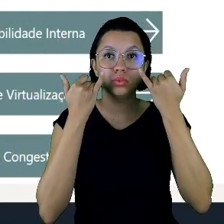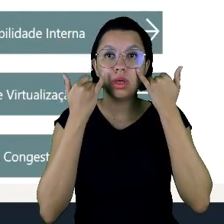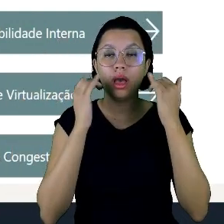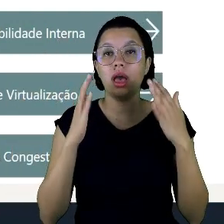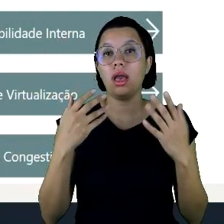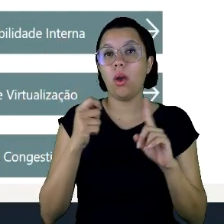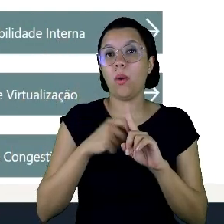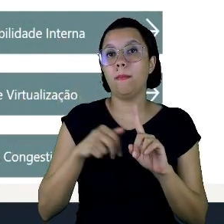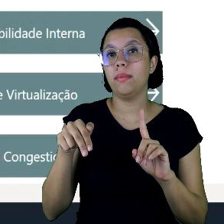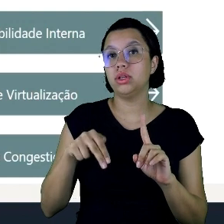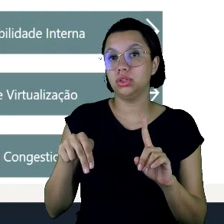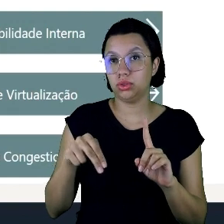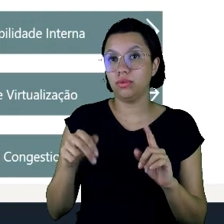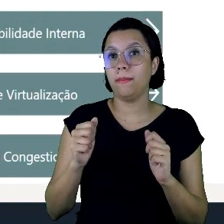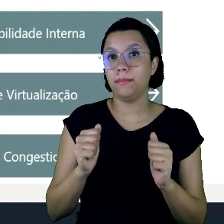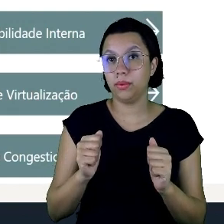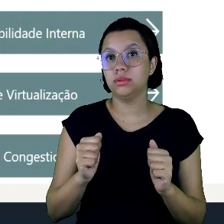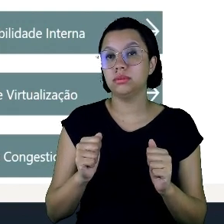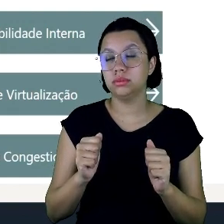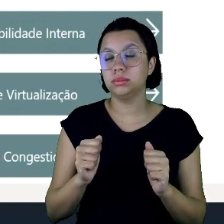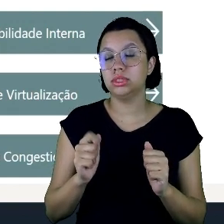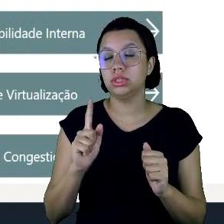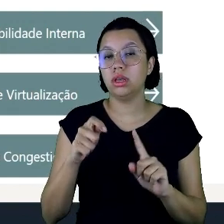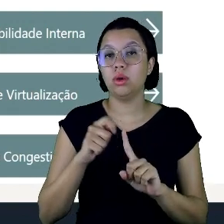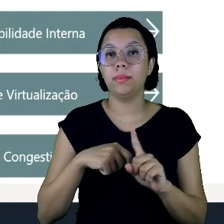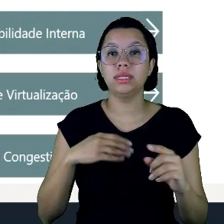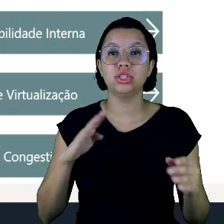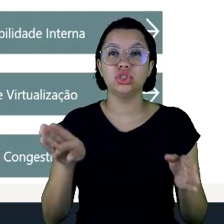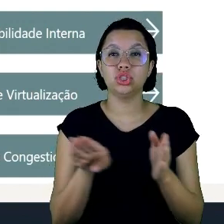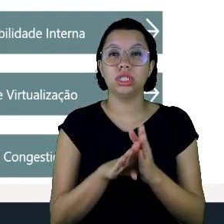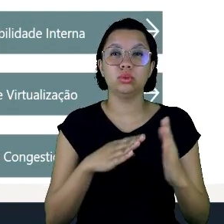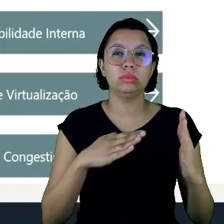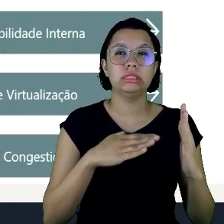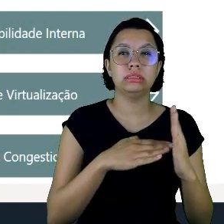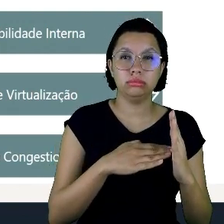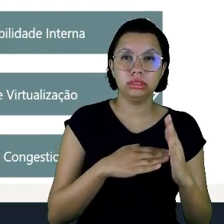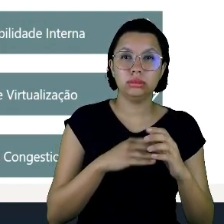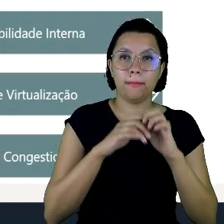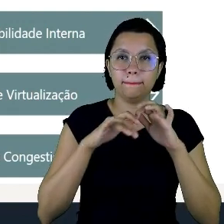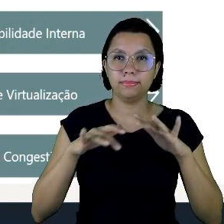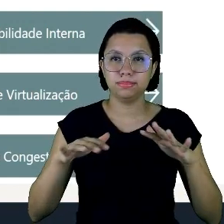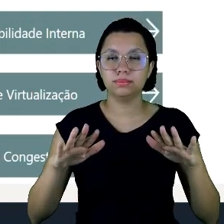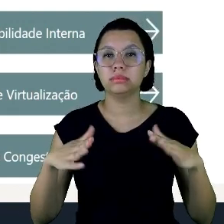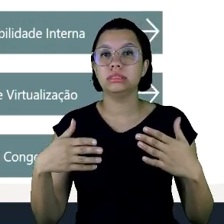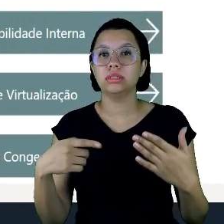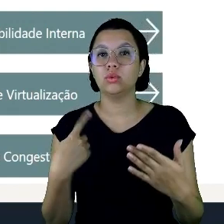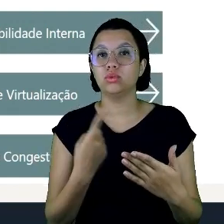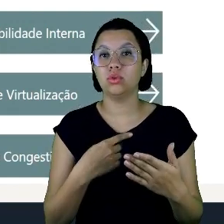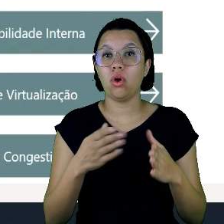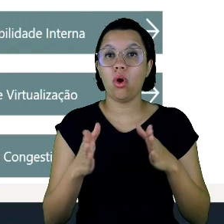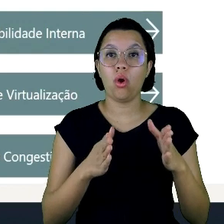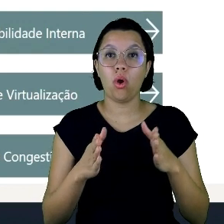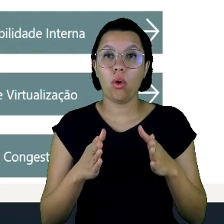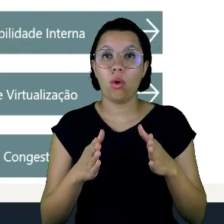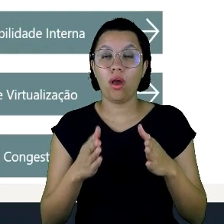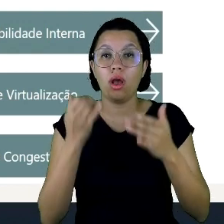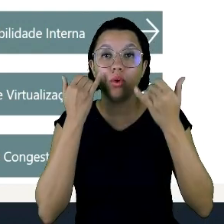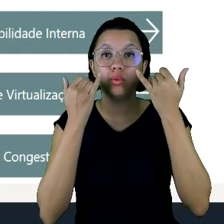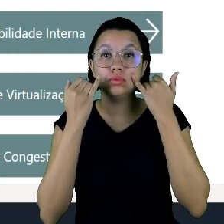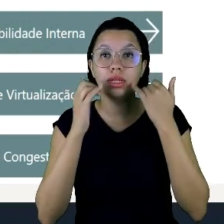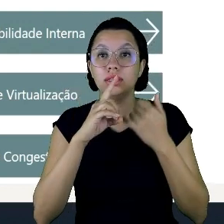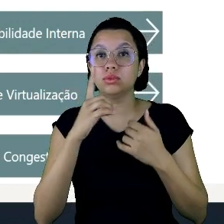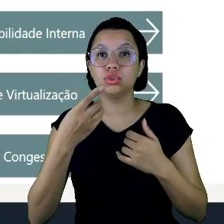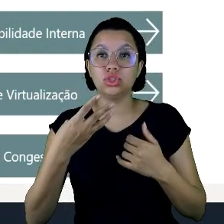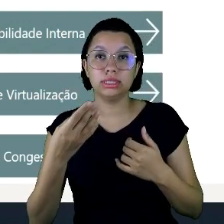nós disponibilizarmos os dados. Então, novembro, possivelmente, é um mês que a gente chega no limite do prazo para publicação.